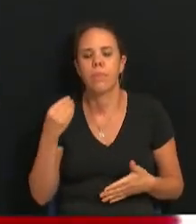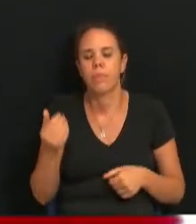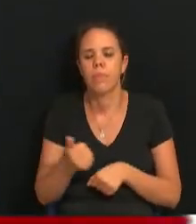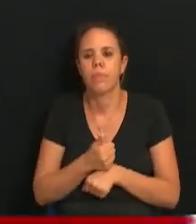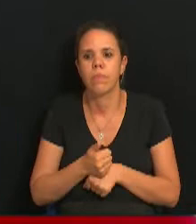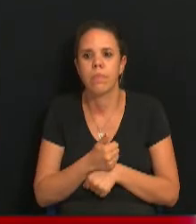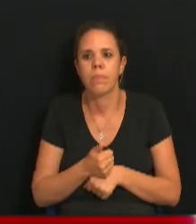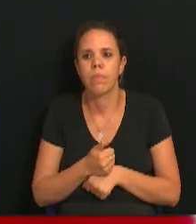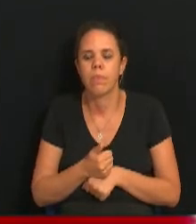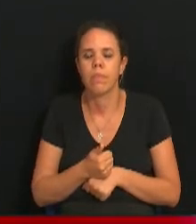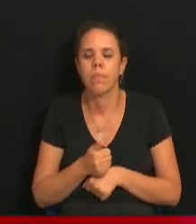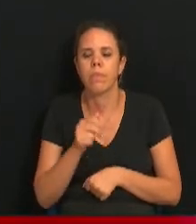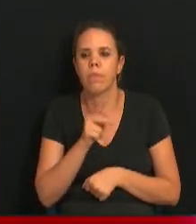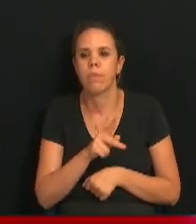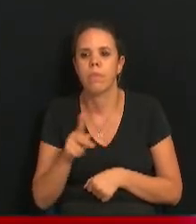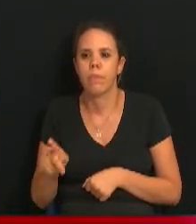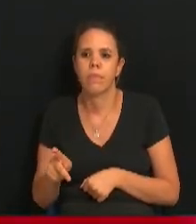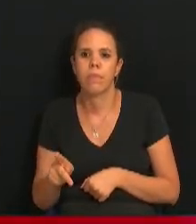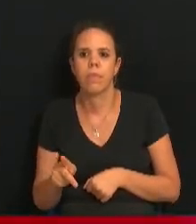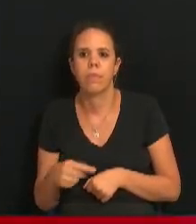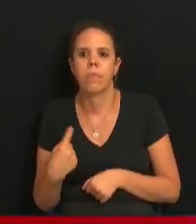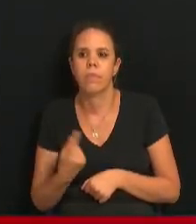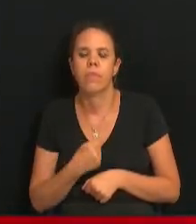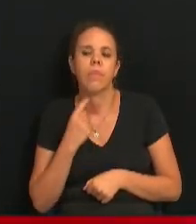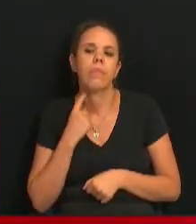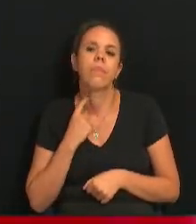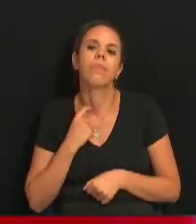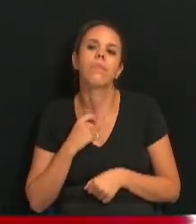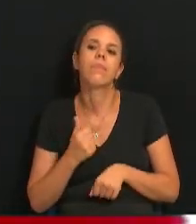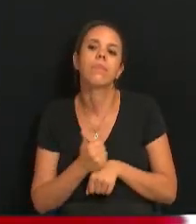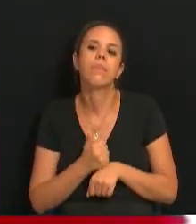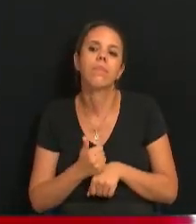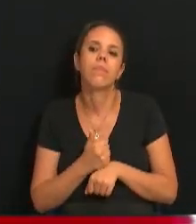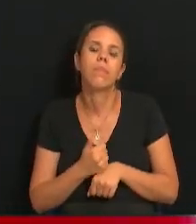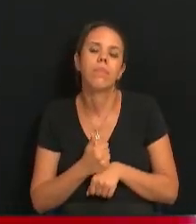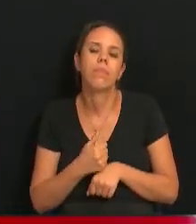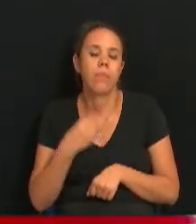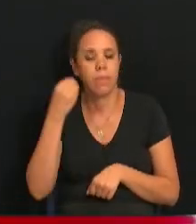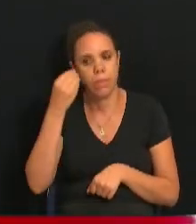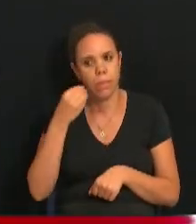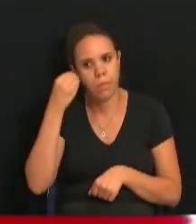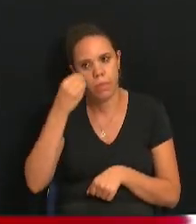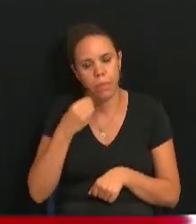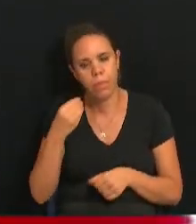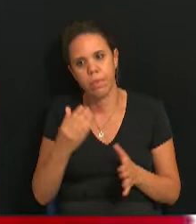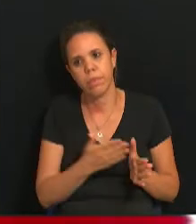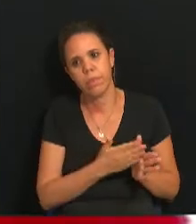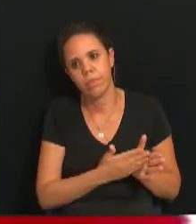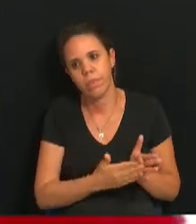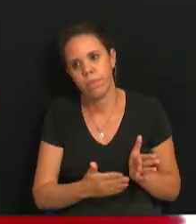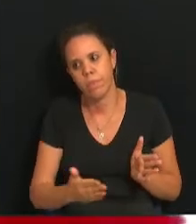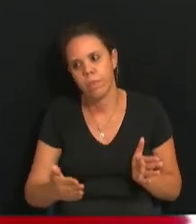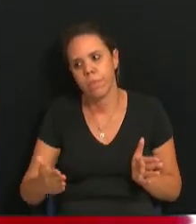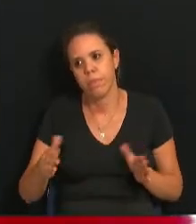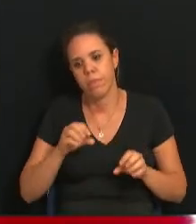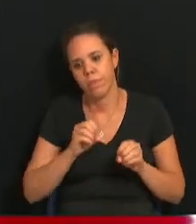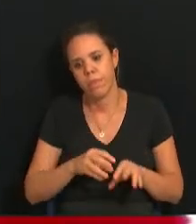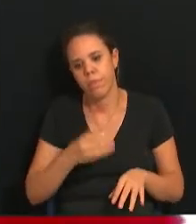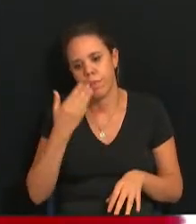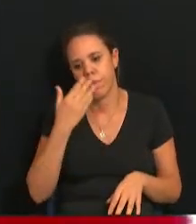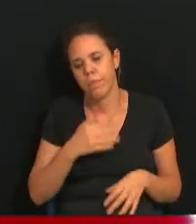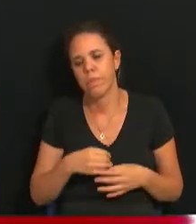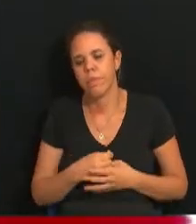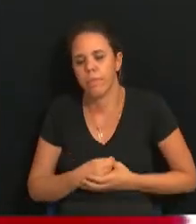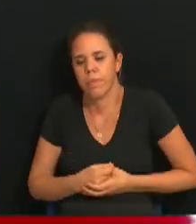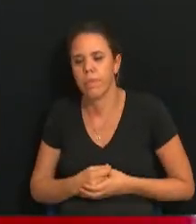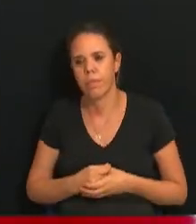professor adjunto. Porque nós somos um cargo que nós vivenciamos desde da educação infantil,